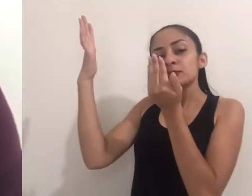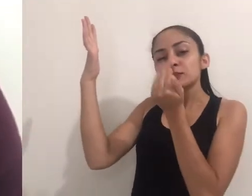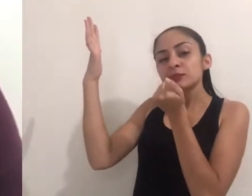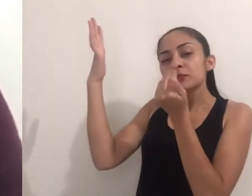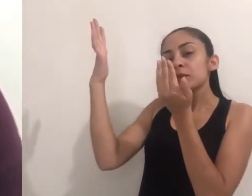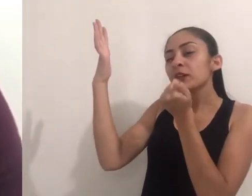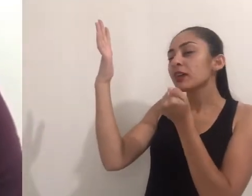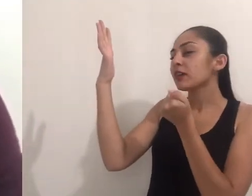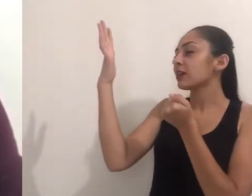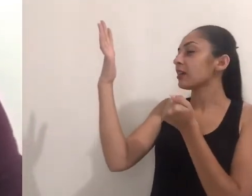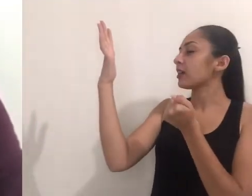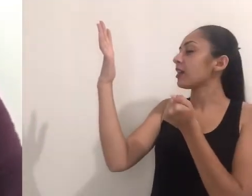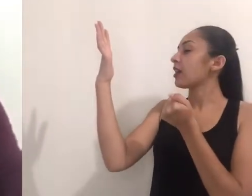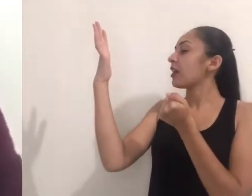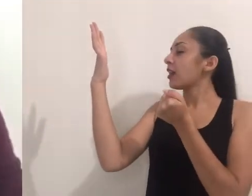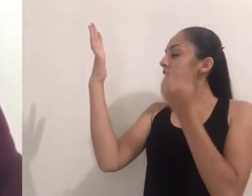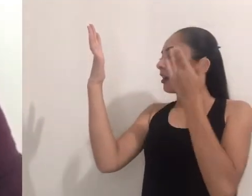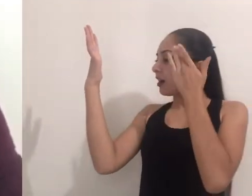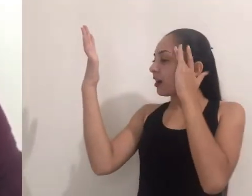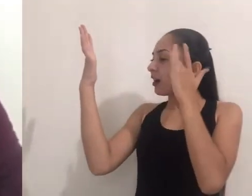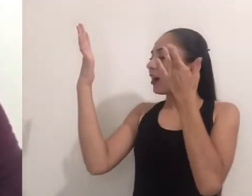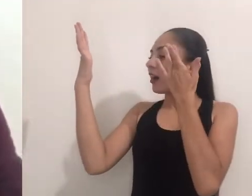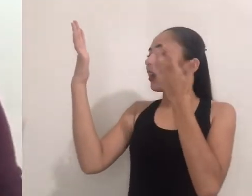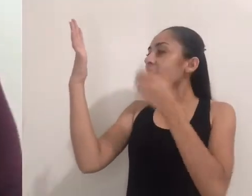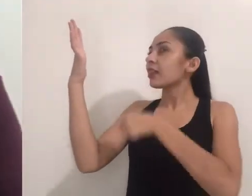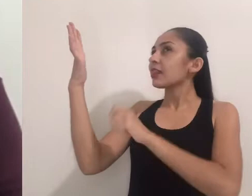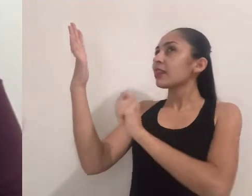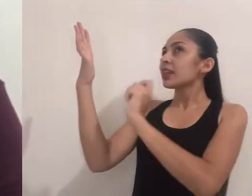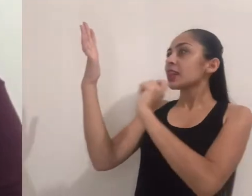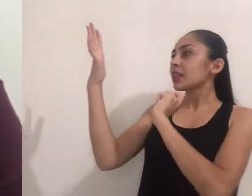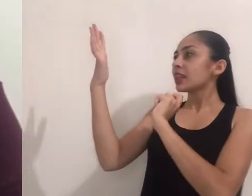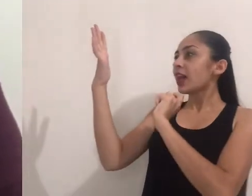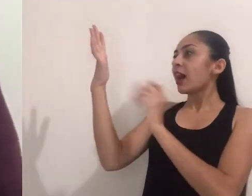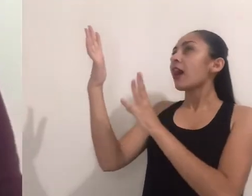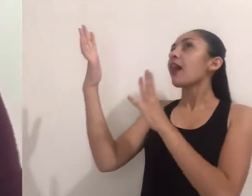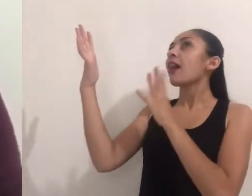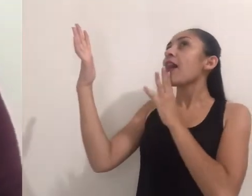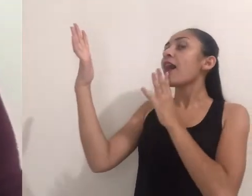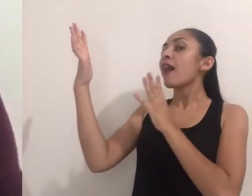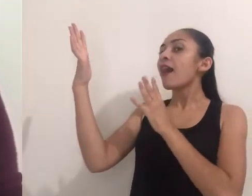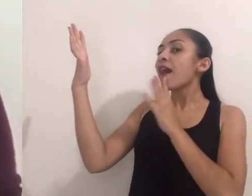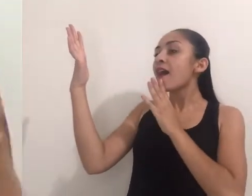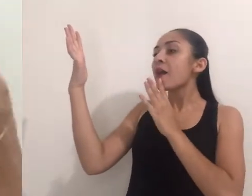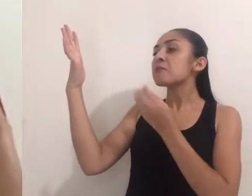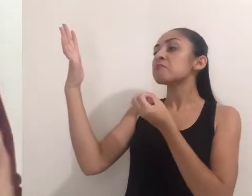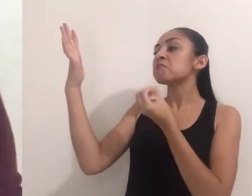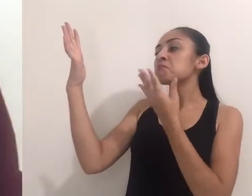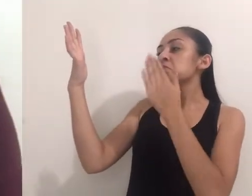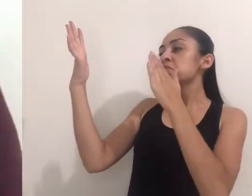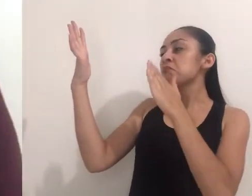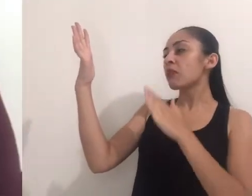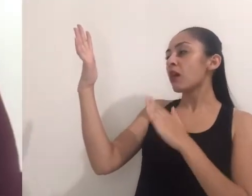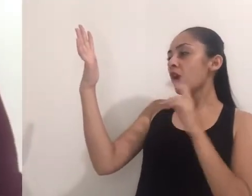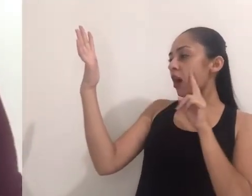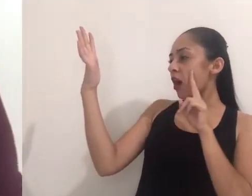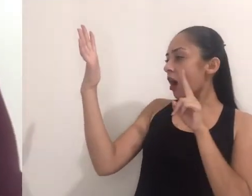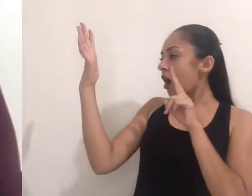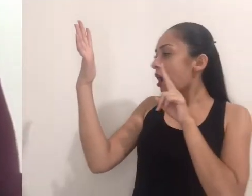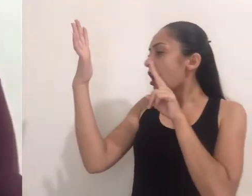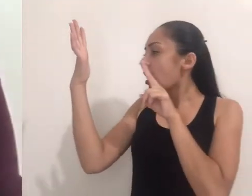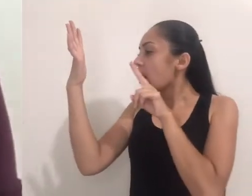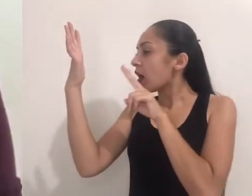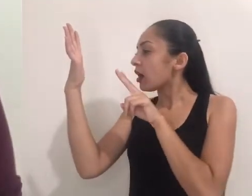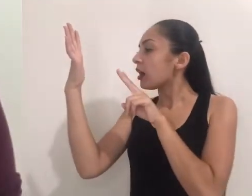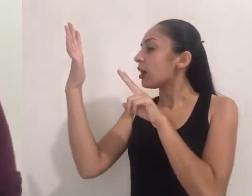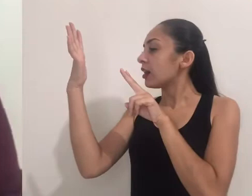comeu, e deu também ao marido, e ele comeu. Então nós observamos que Eva, ela olha para o fruto, ela vê